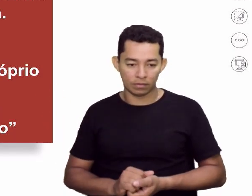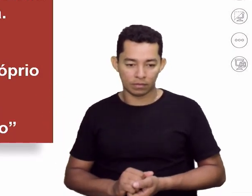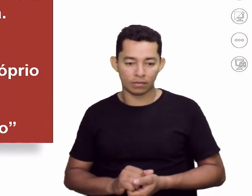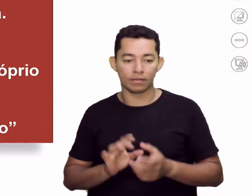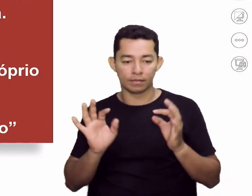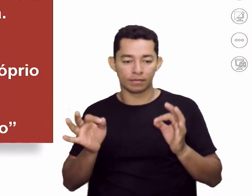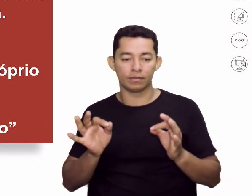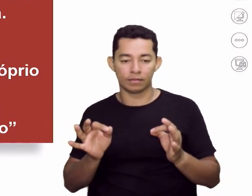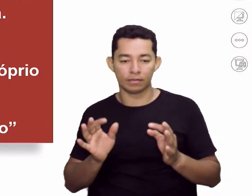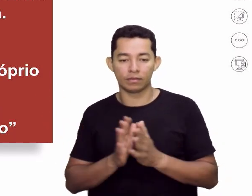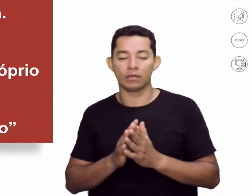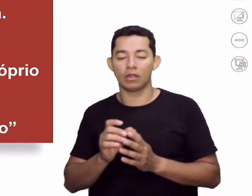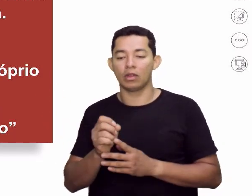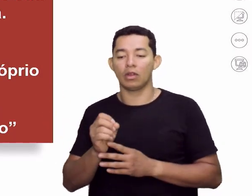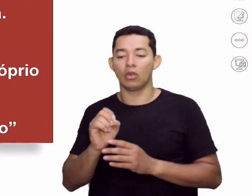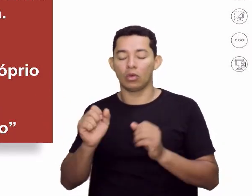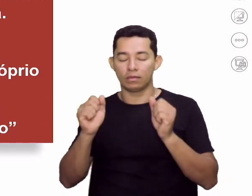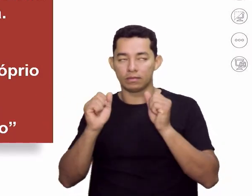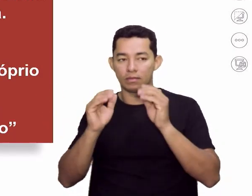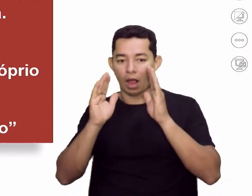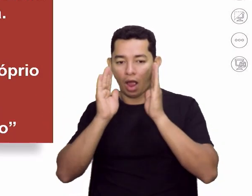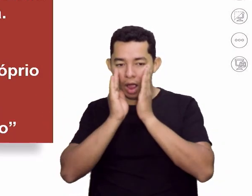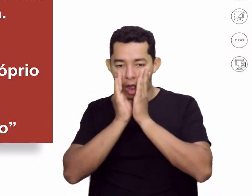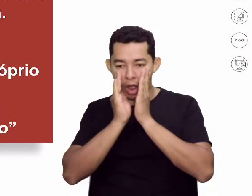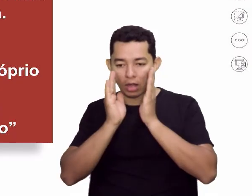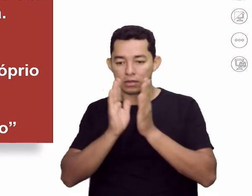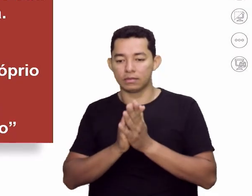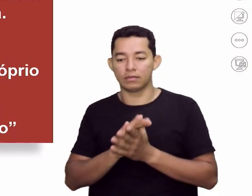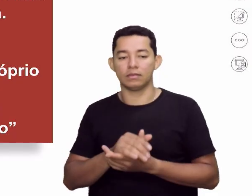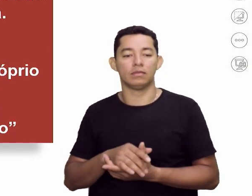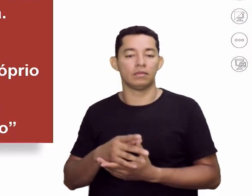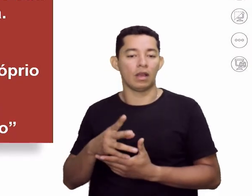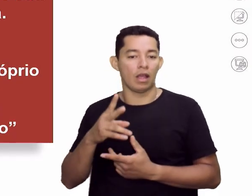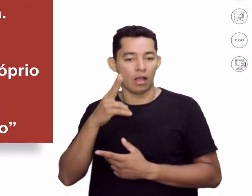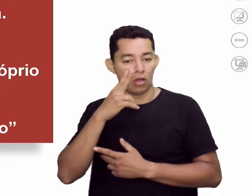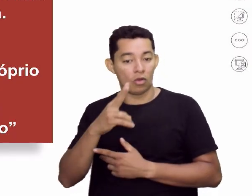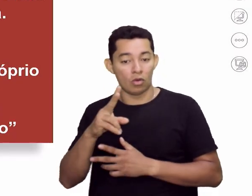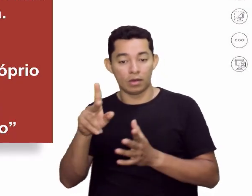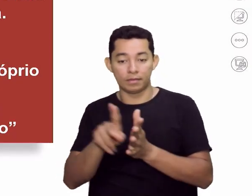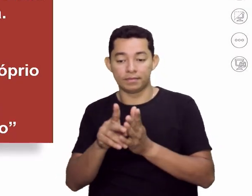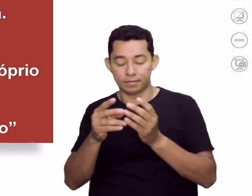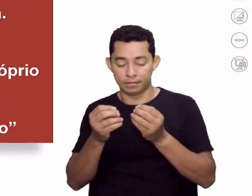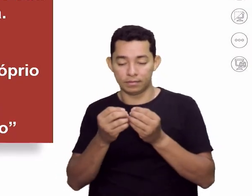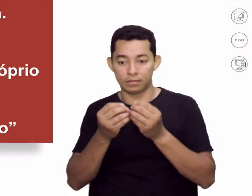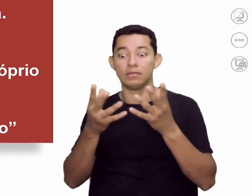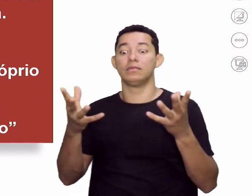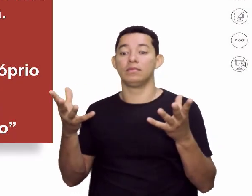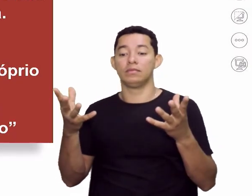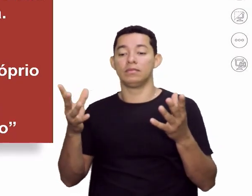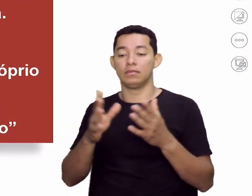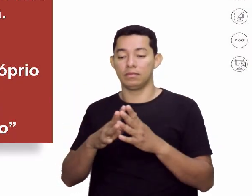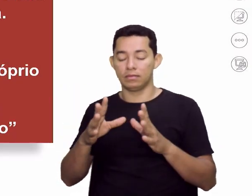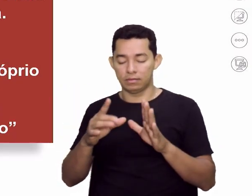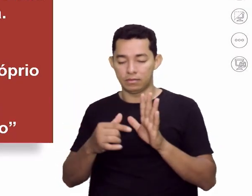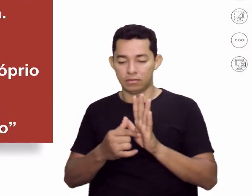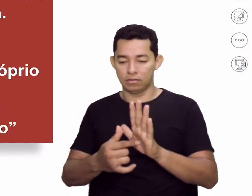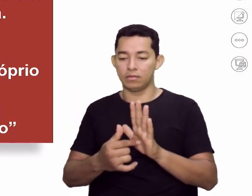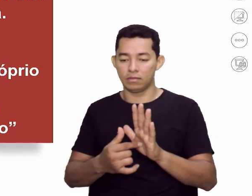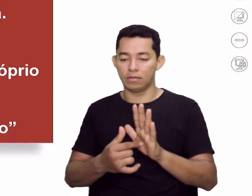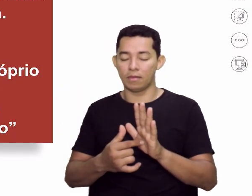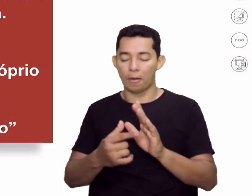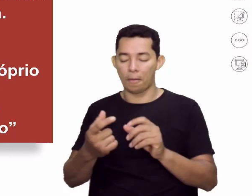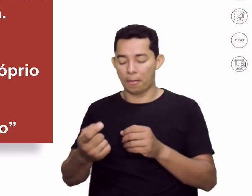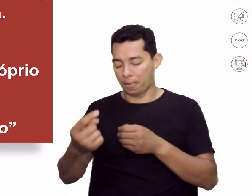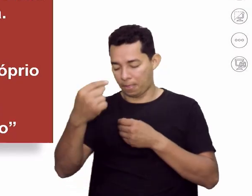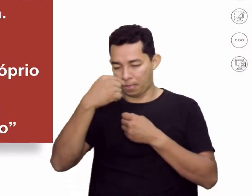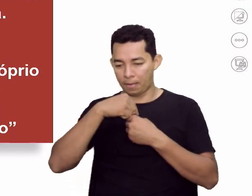Certo? Não, O Grito, desculpa. O olho do expressionismo estava voltado para o interior, ao